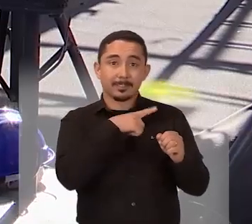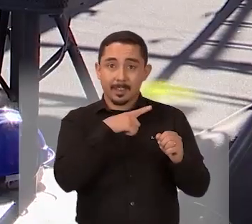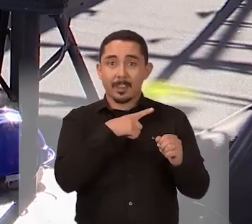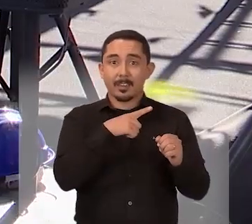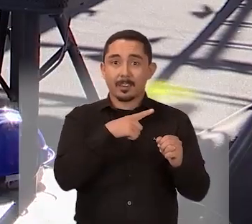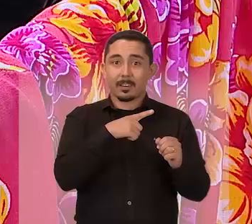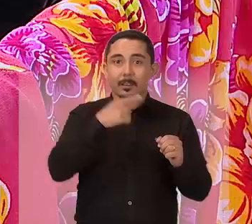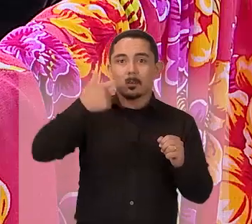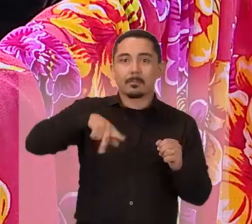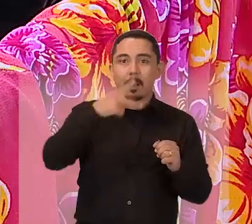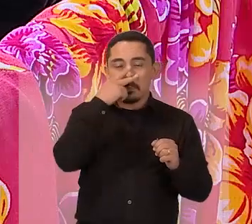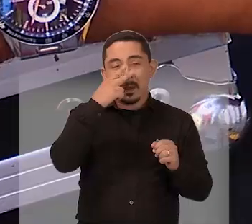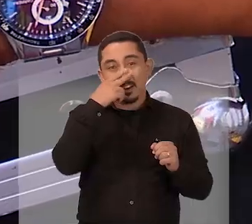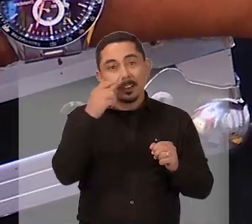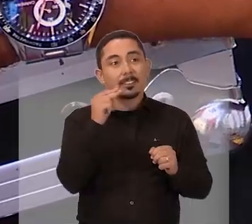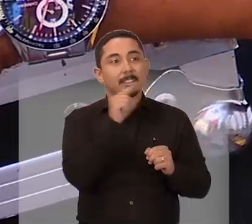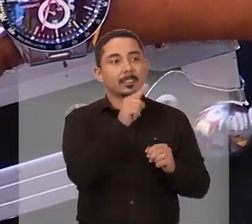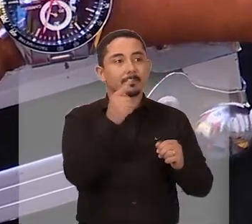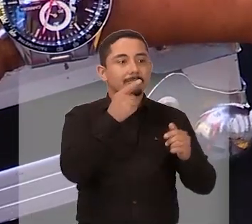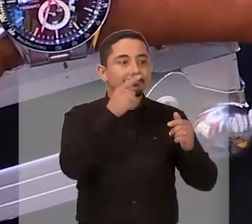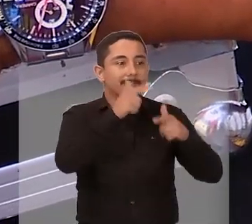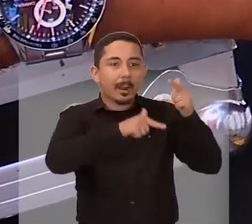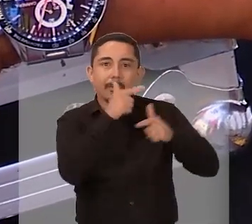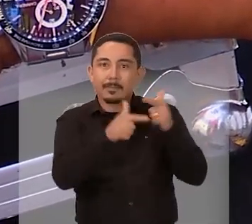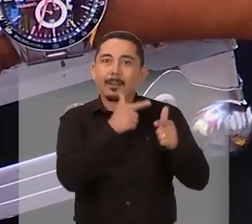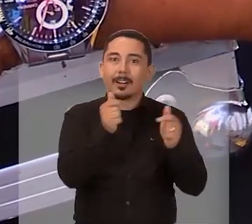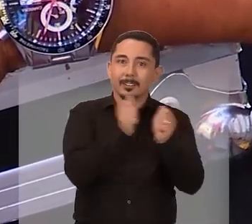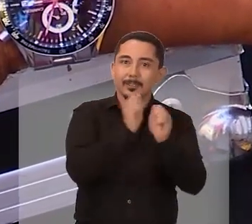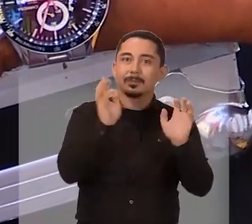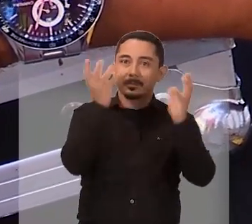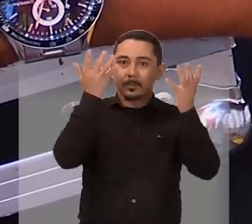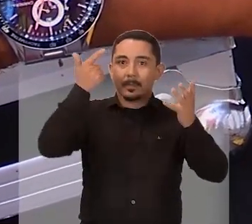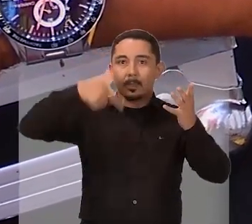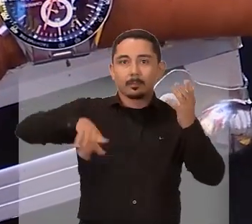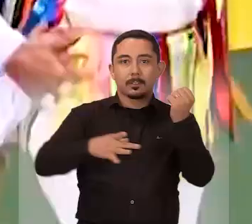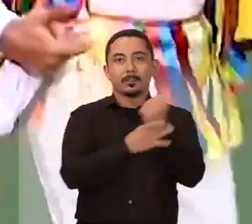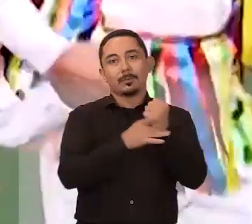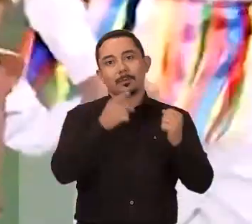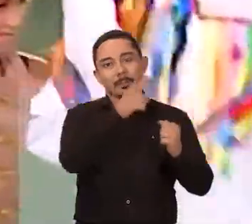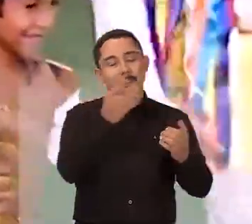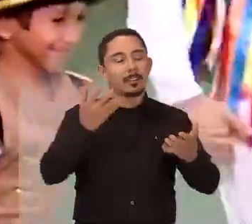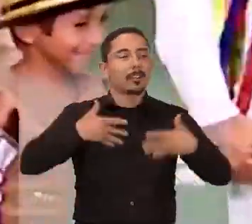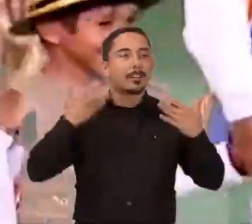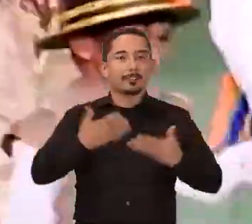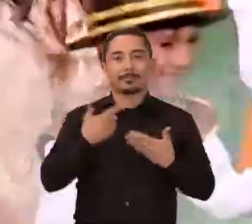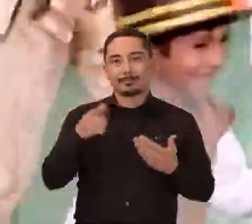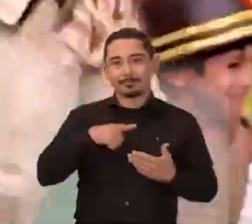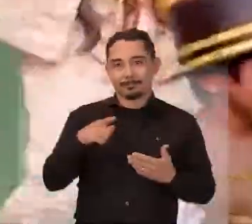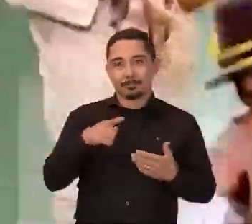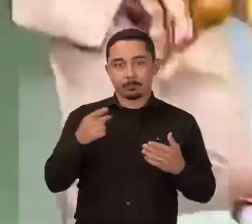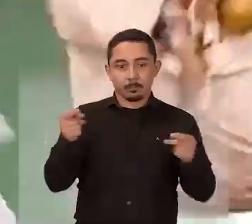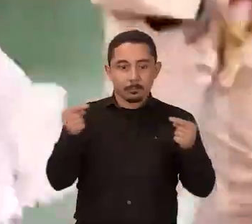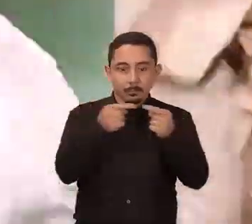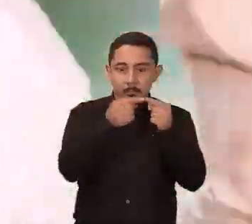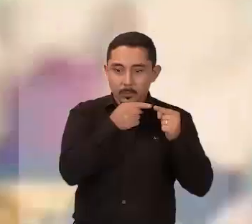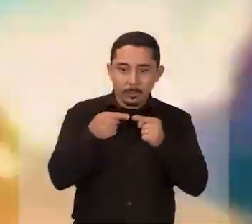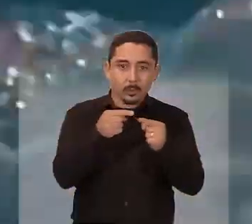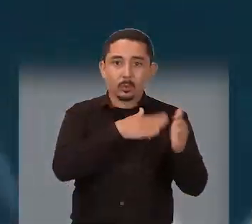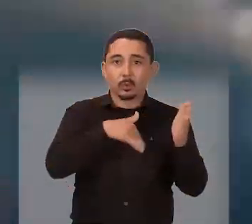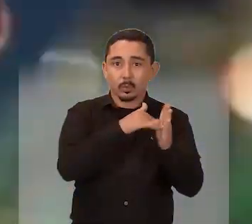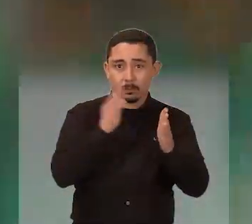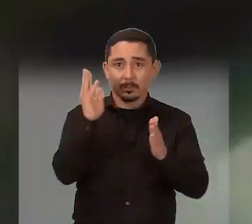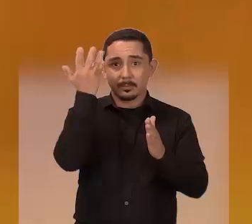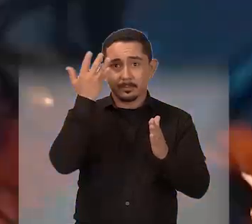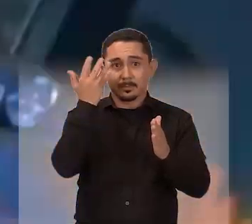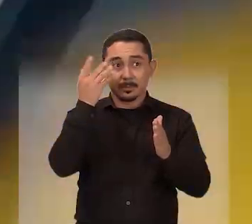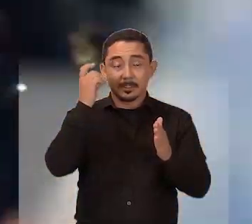o arraiá, segurança para quem trabalha durante a festa e segurança para quem se diverte. Nessa combinação, o acidente é